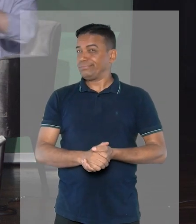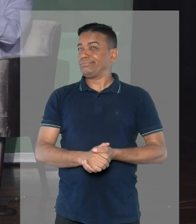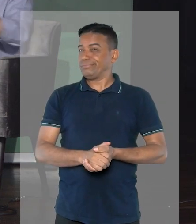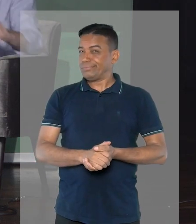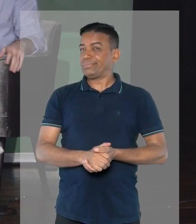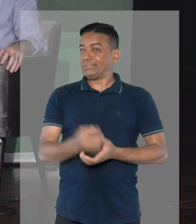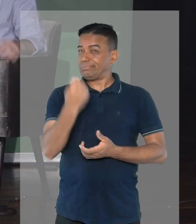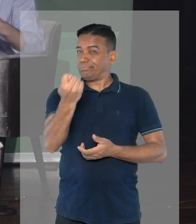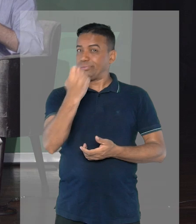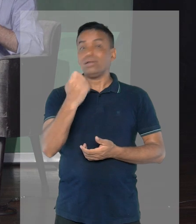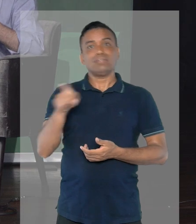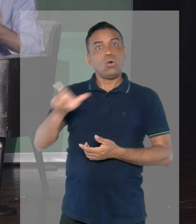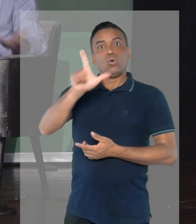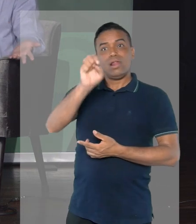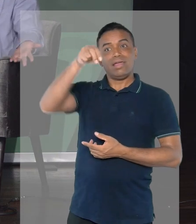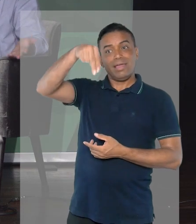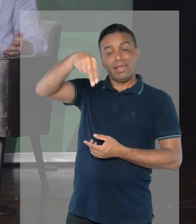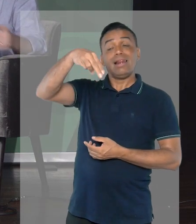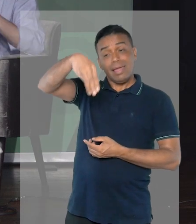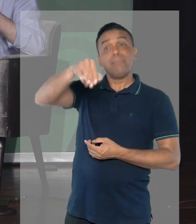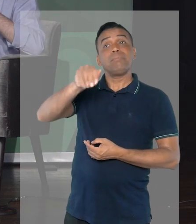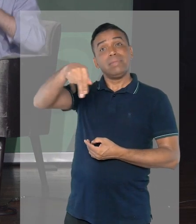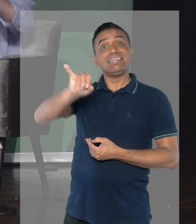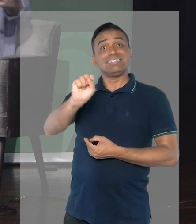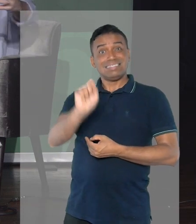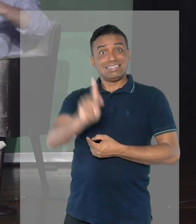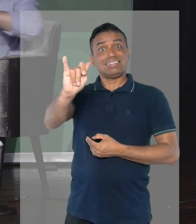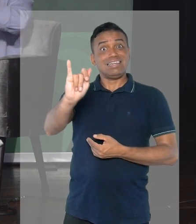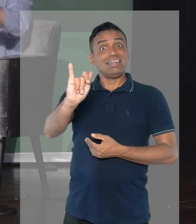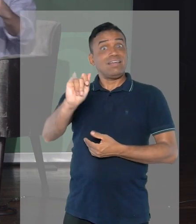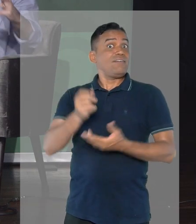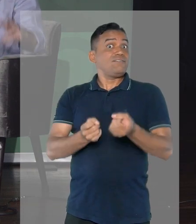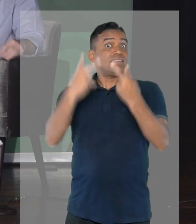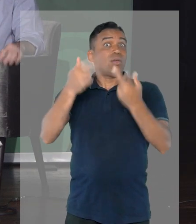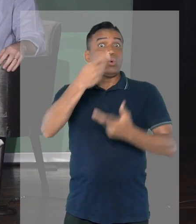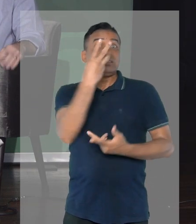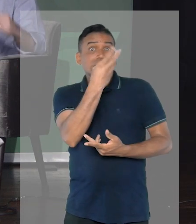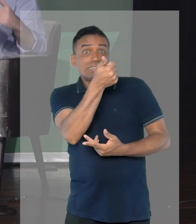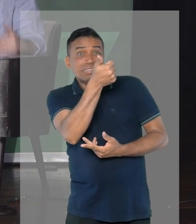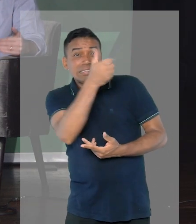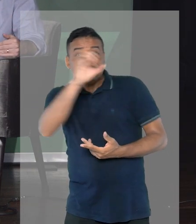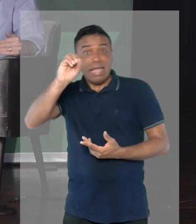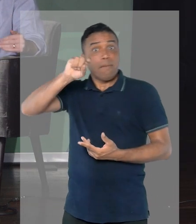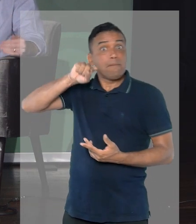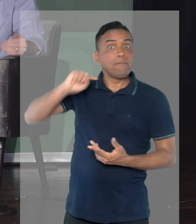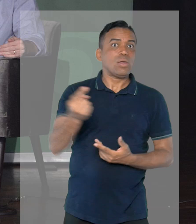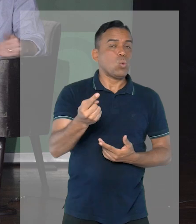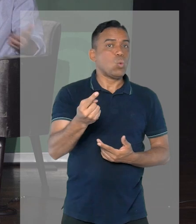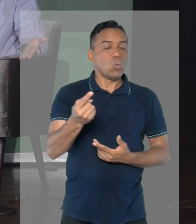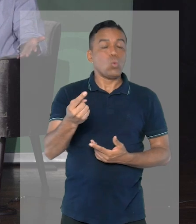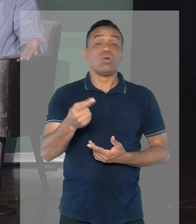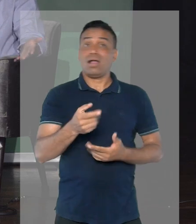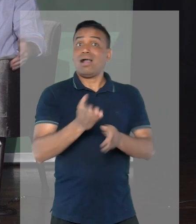não. Né? Mas o Leminski vendeu mais de 100 mil cópias, assim, num boom, né? Numa explosão. O último poeta que tinha conseguido